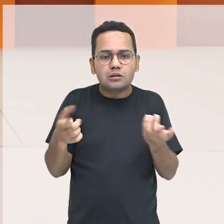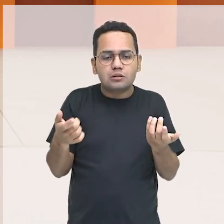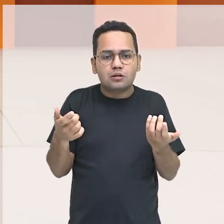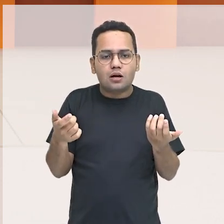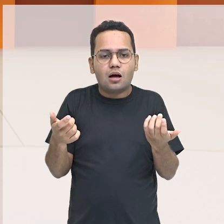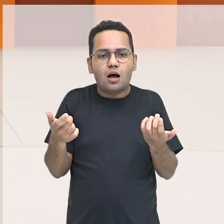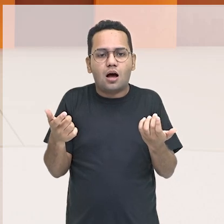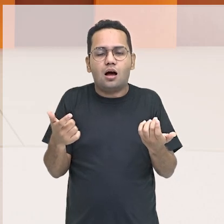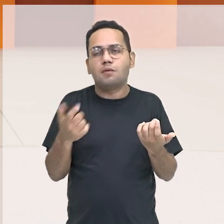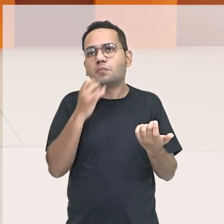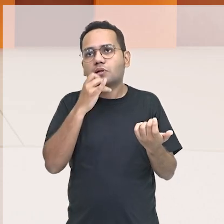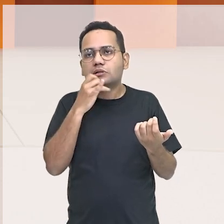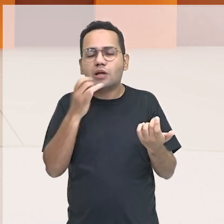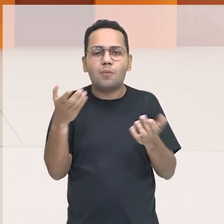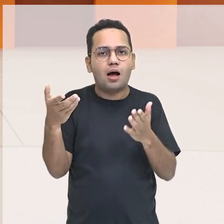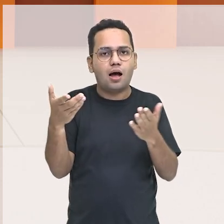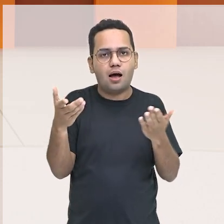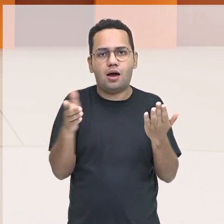você